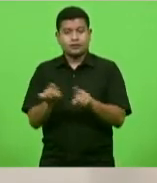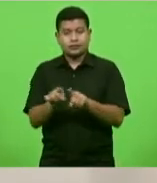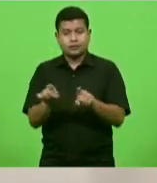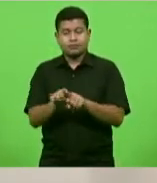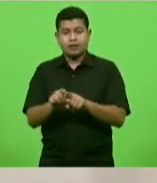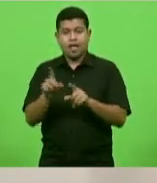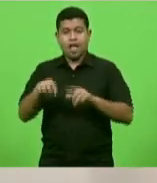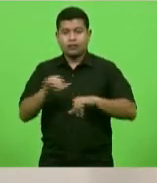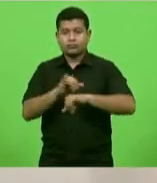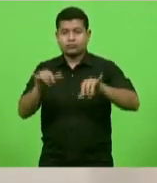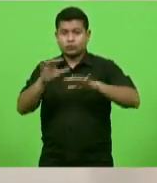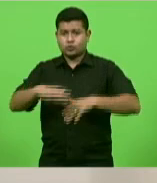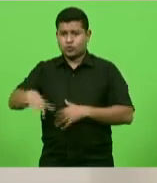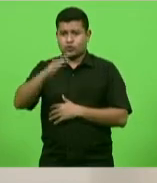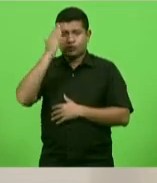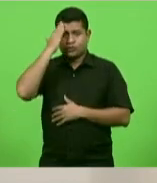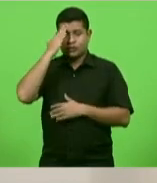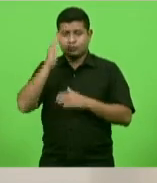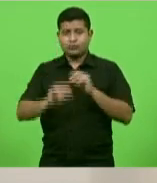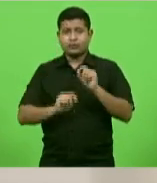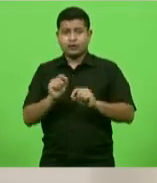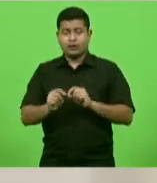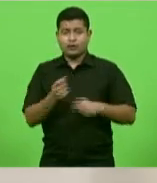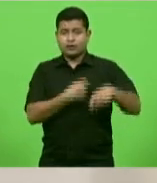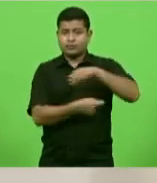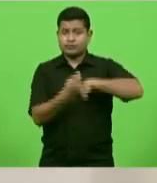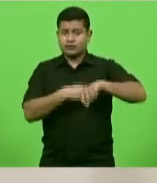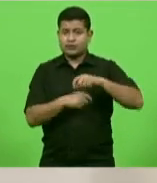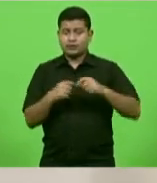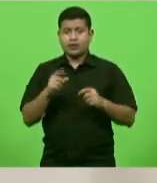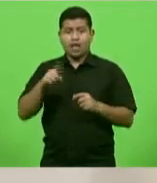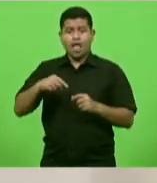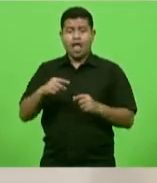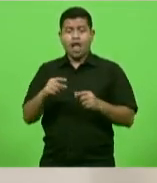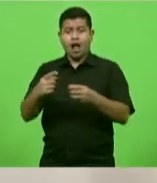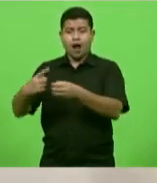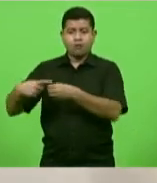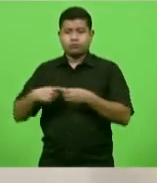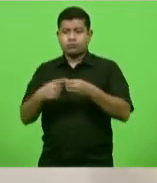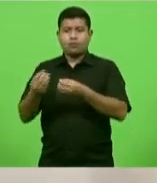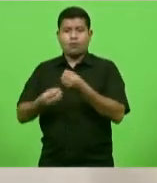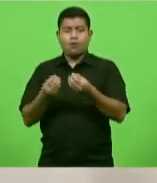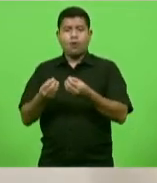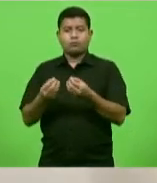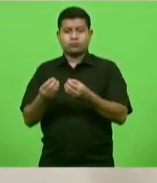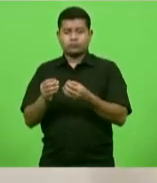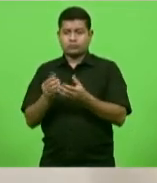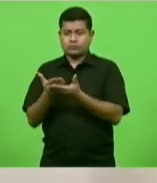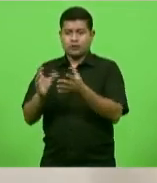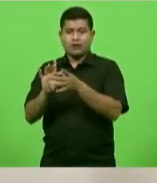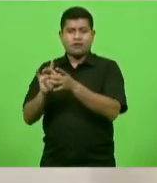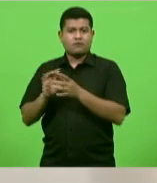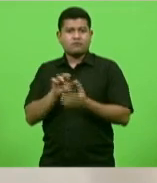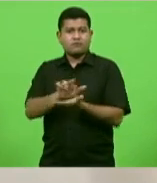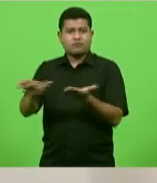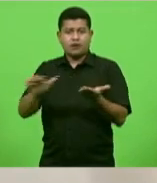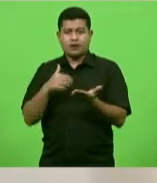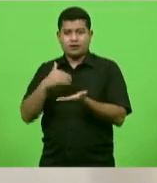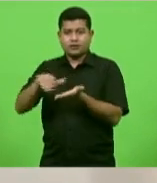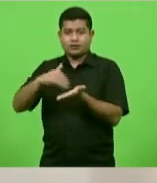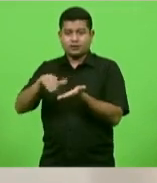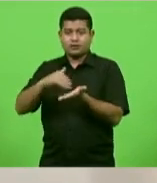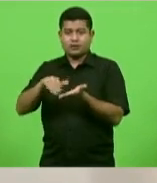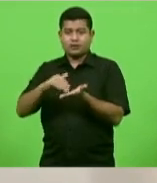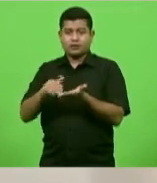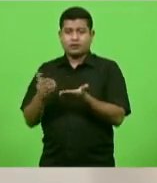a administração é composta de diversas secretarias que possuem autonomia para decidir sobre questões a